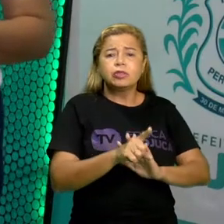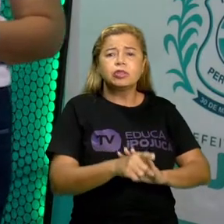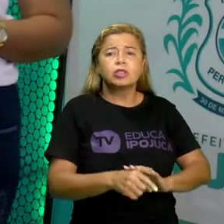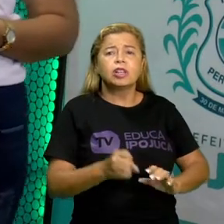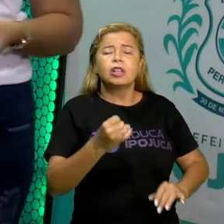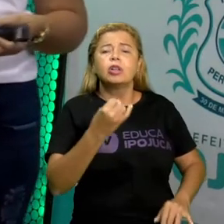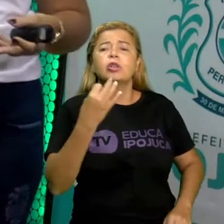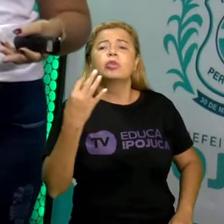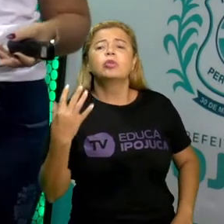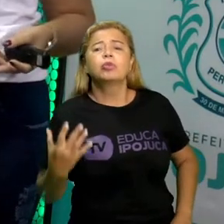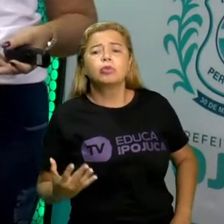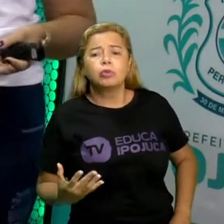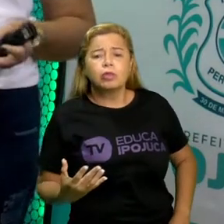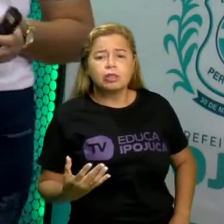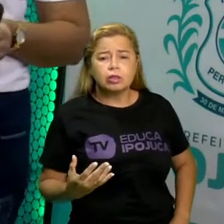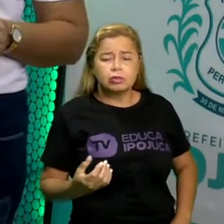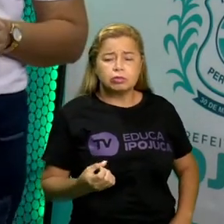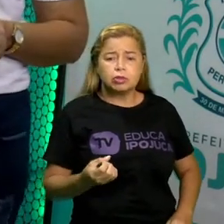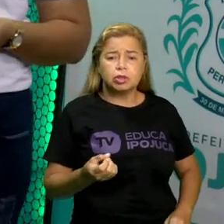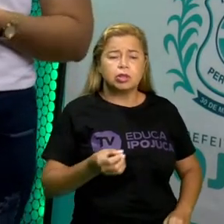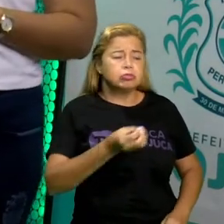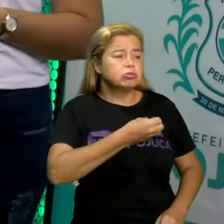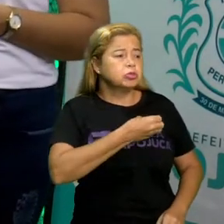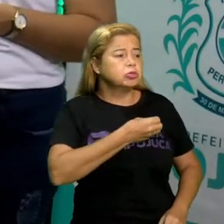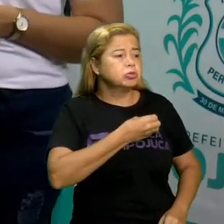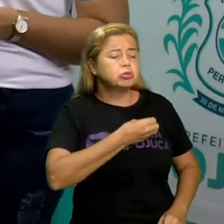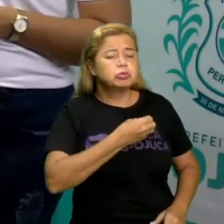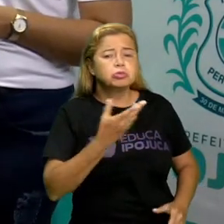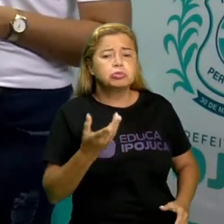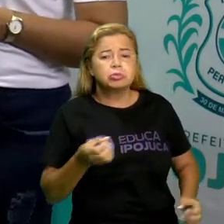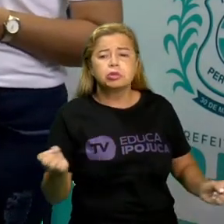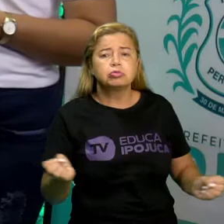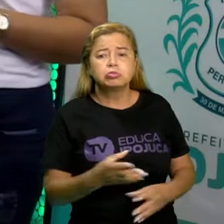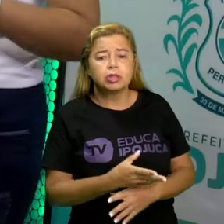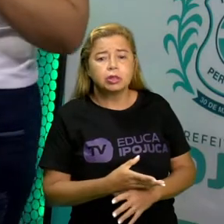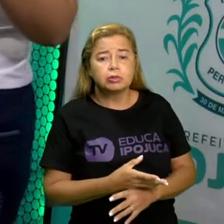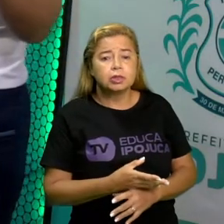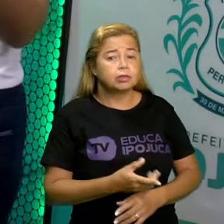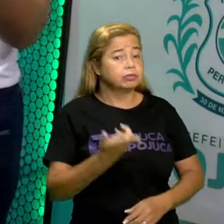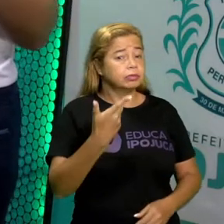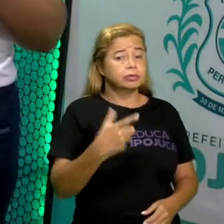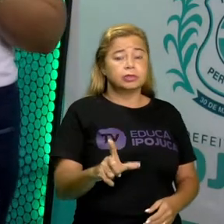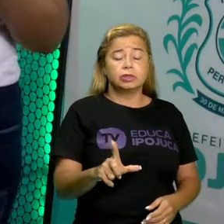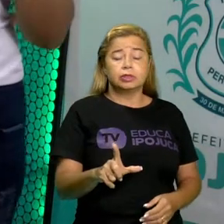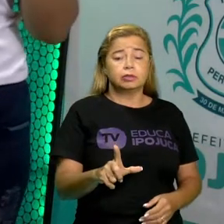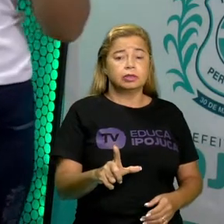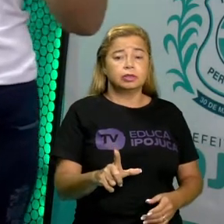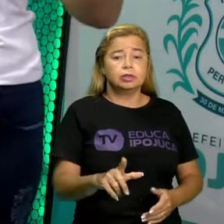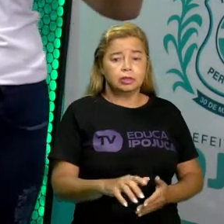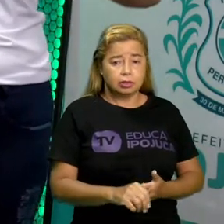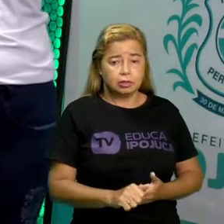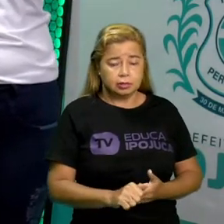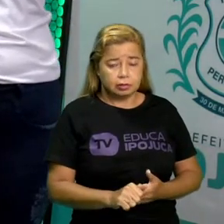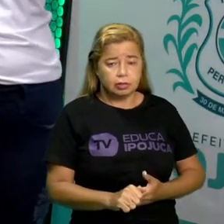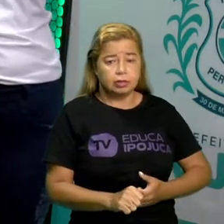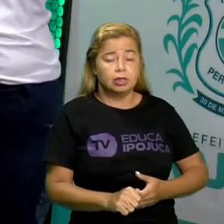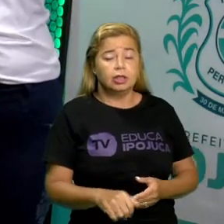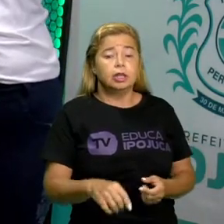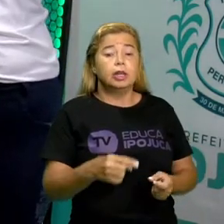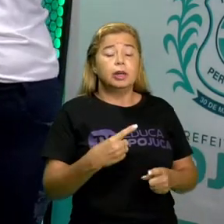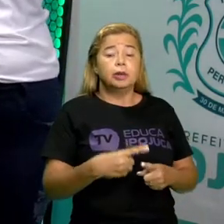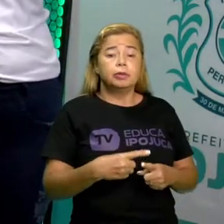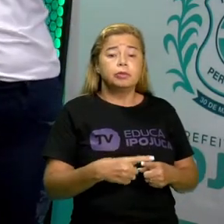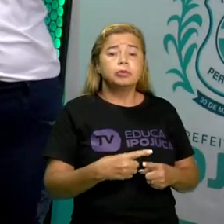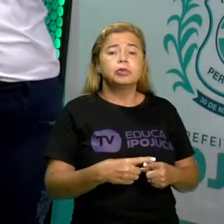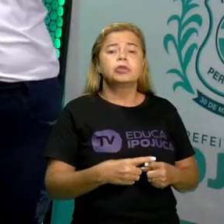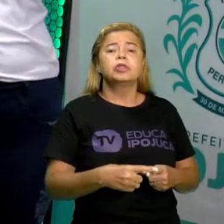existe último número. Ele é infinito. Sempre que a gente for acrescentar os números, dependendo da casa que ele está, ele vai acrescentando